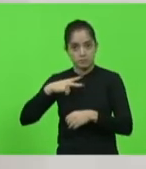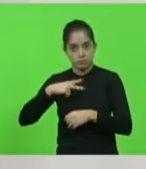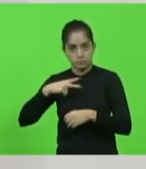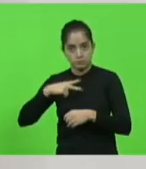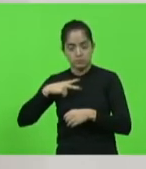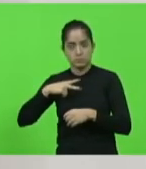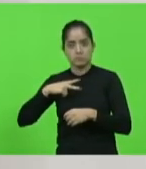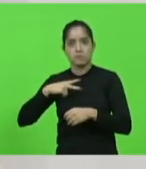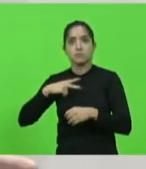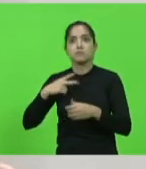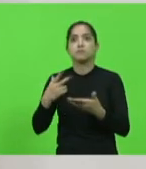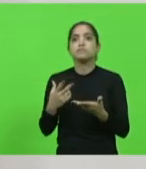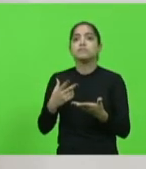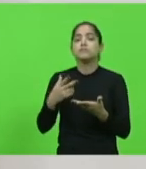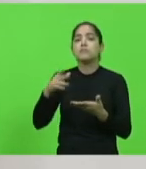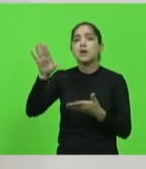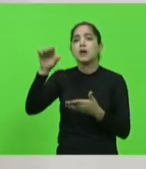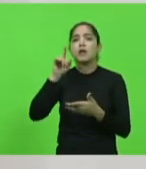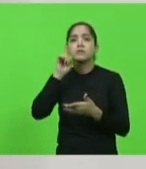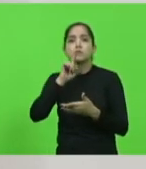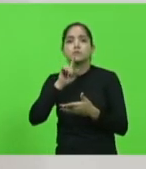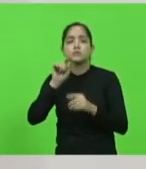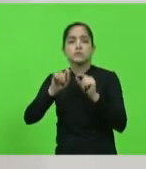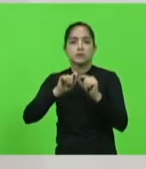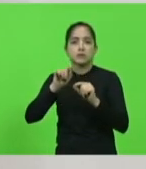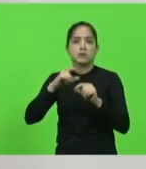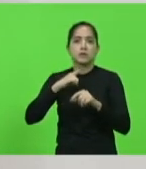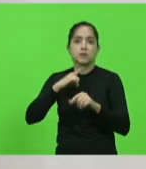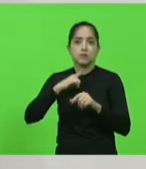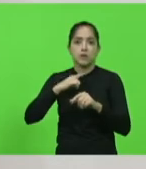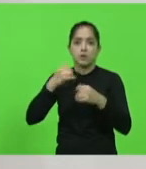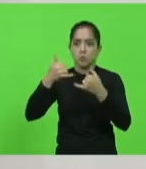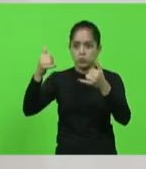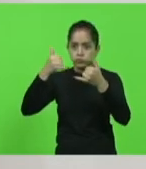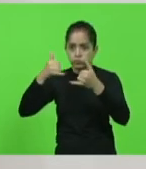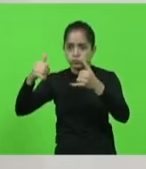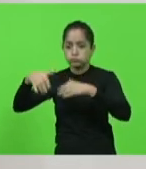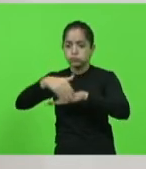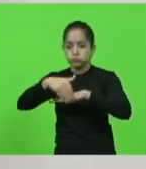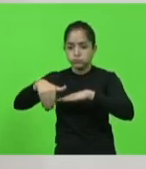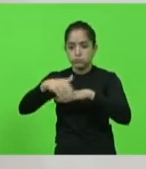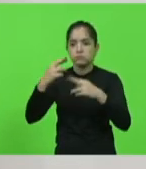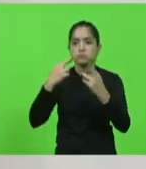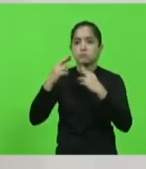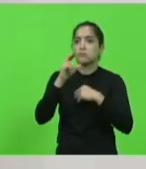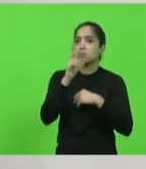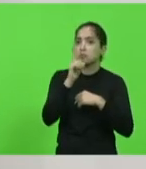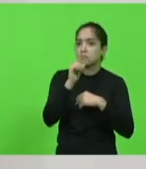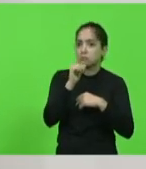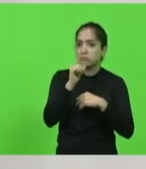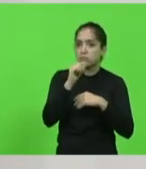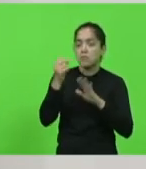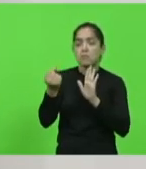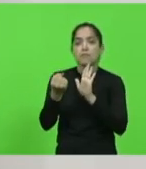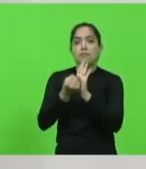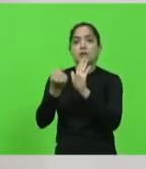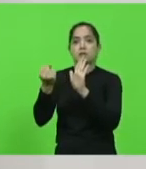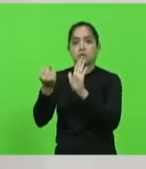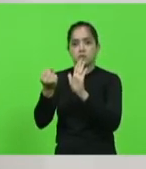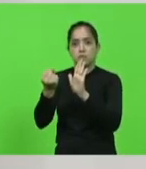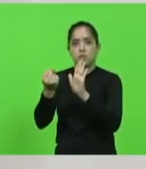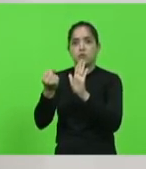capitalista americano, o que os Estados Unidos têm? Energia, água, rodovias, é uma questão de patrimônio do